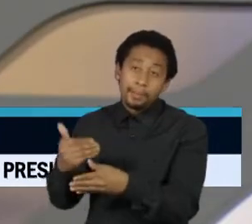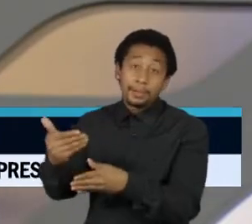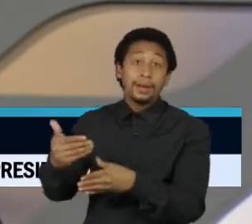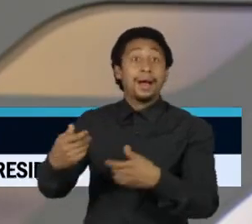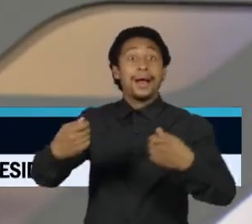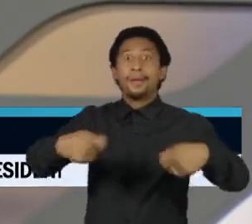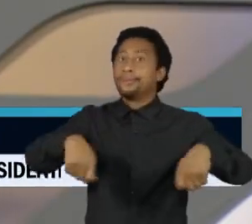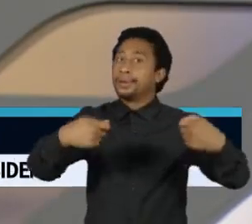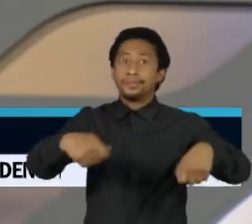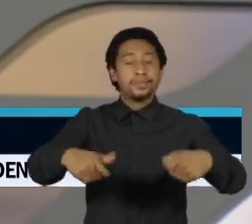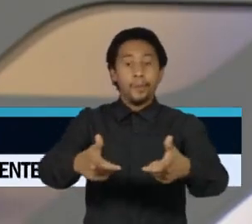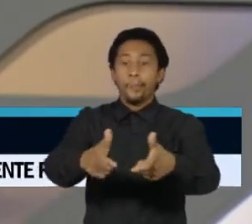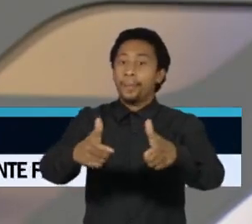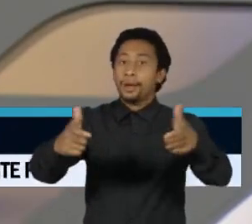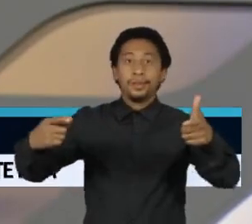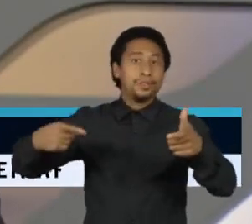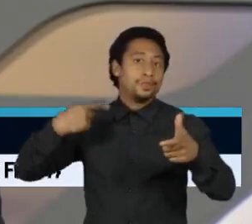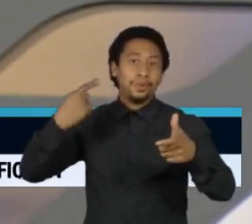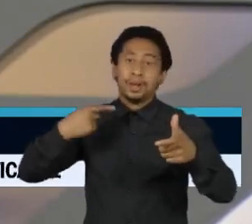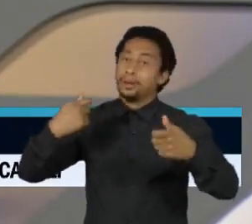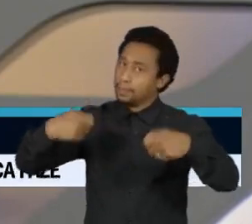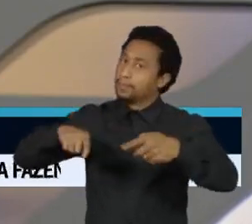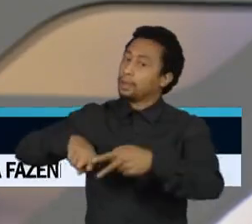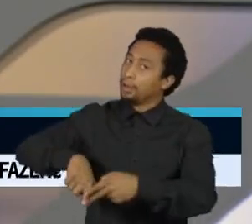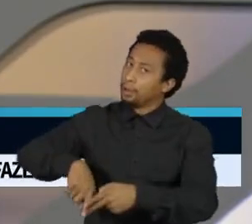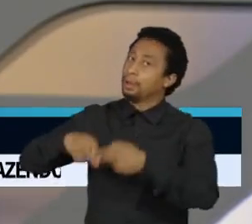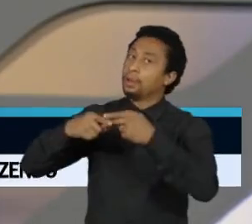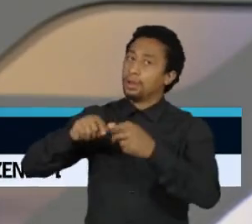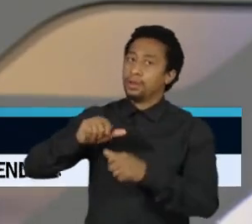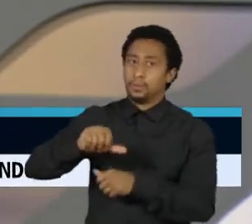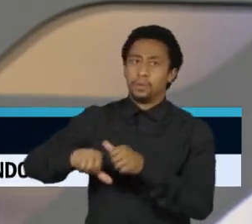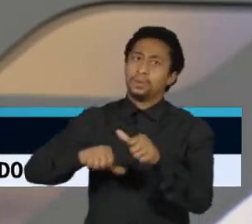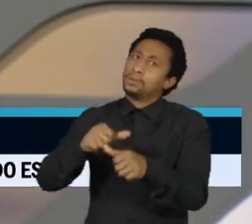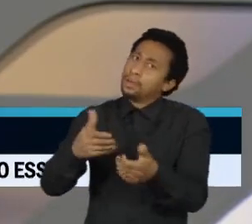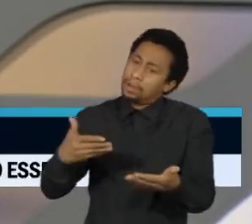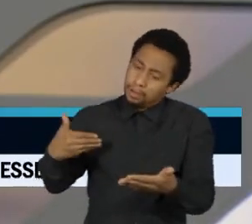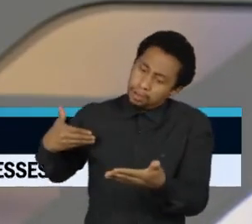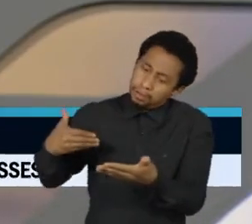de obra de advogados. Isso tem que ser corrigido, pelo menos a médio prazo.